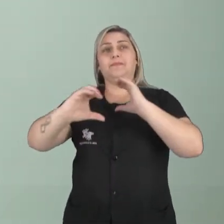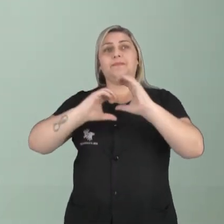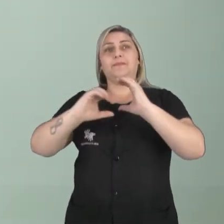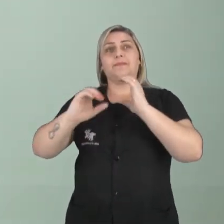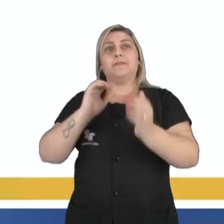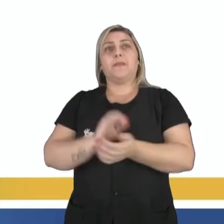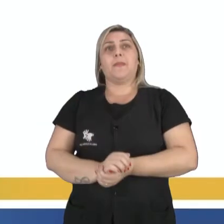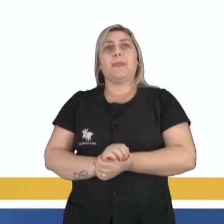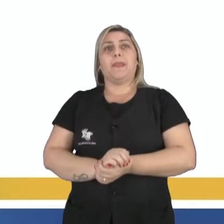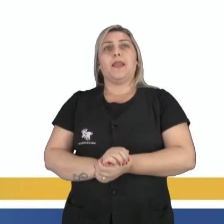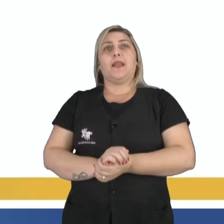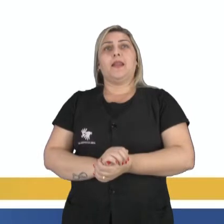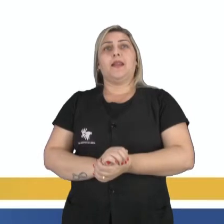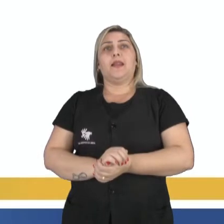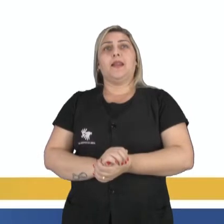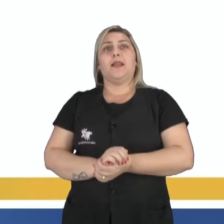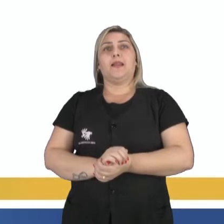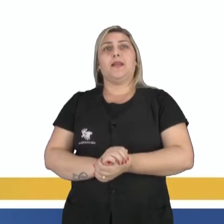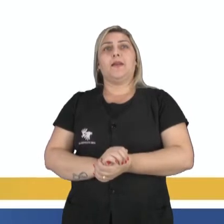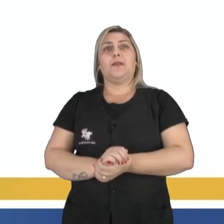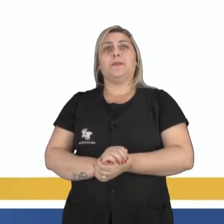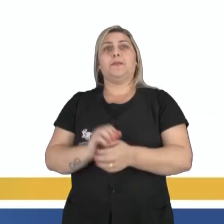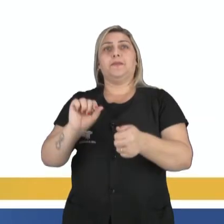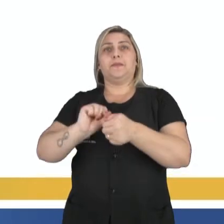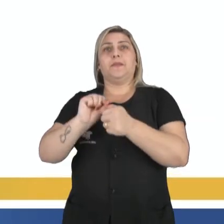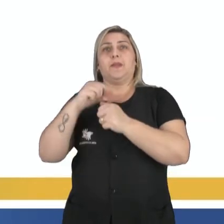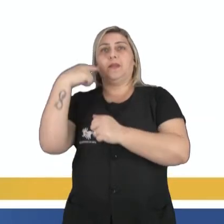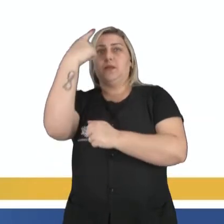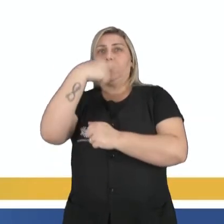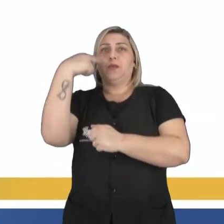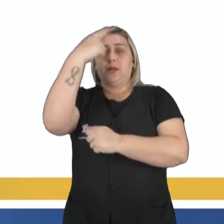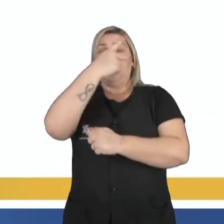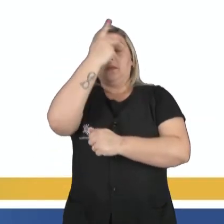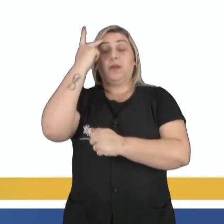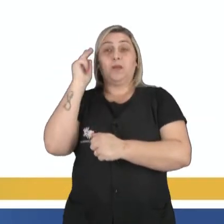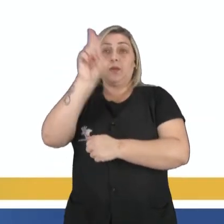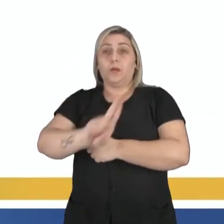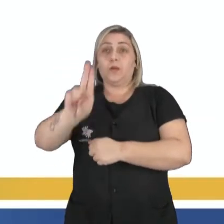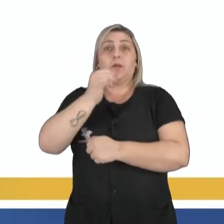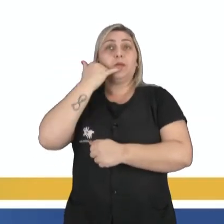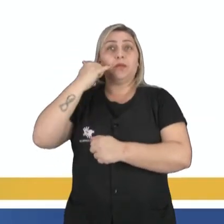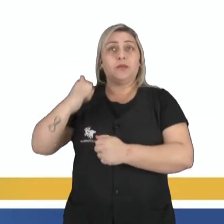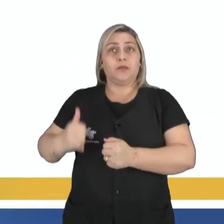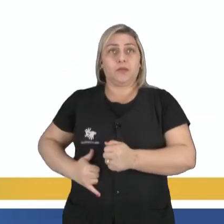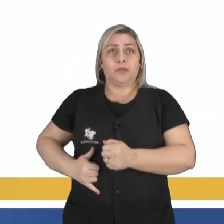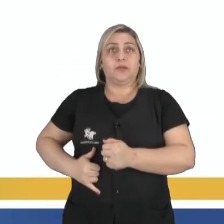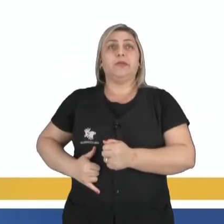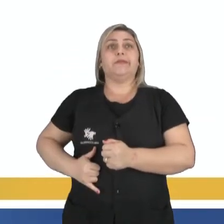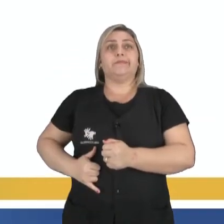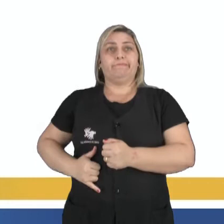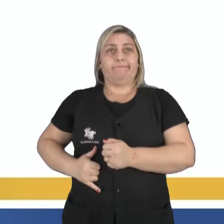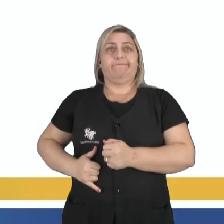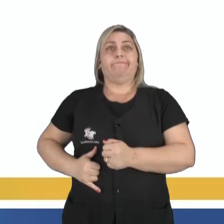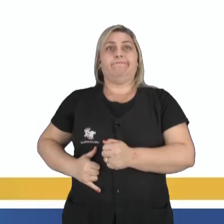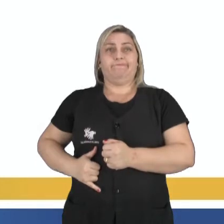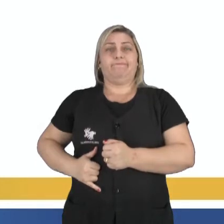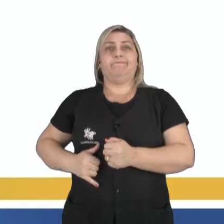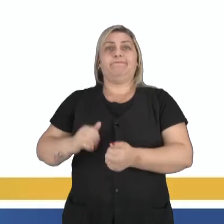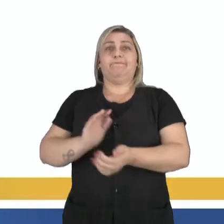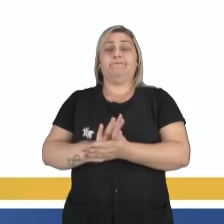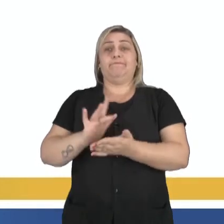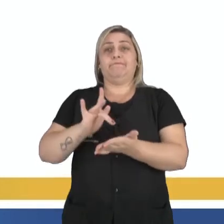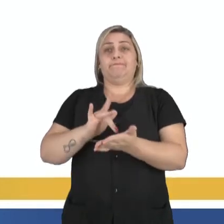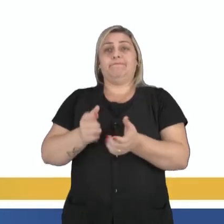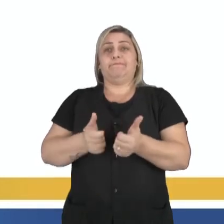né? Como o nome diz, é uma lesão provocada pelas horas em que os usuários de celulares passam debruçados sobre